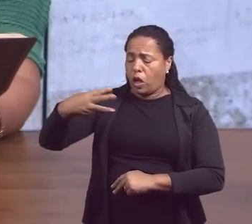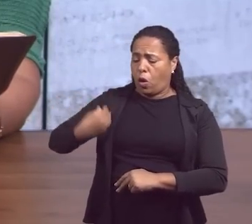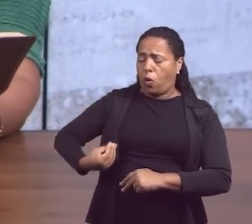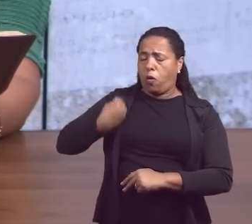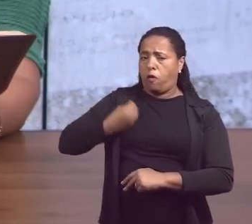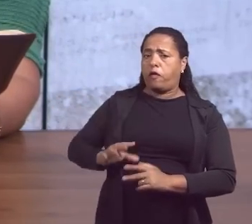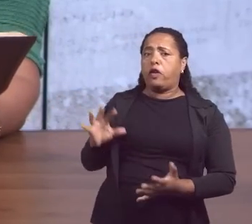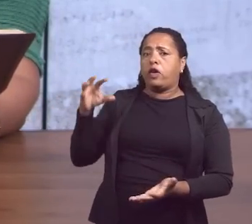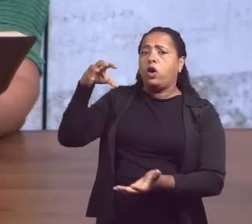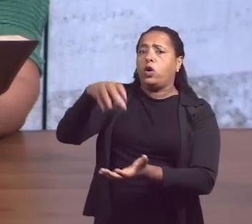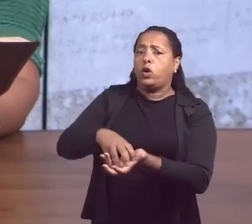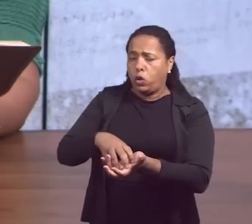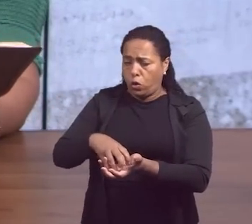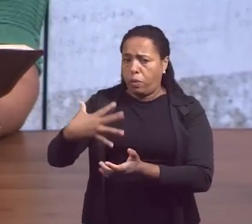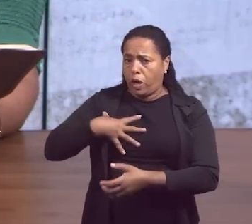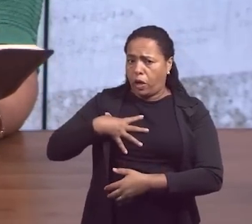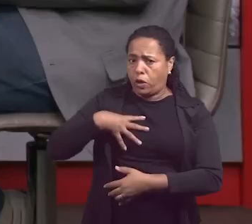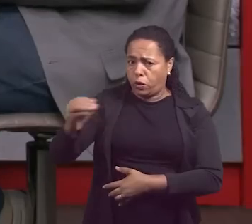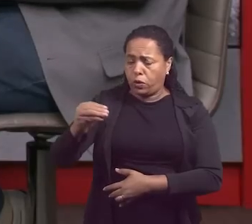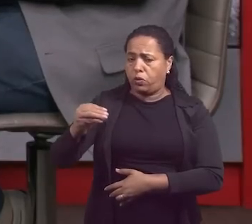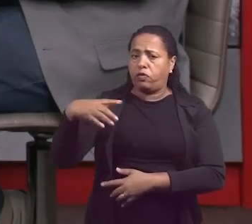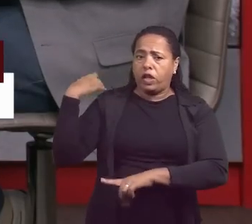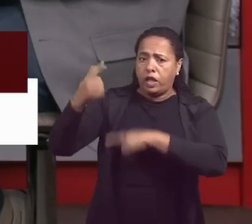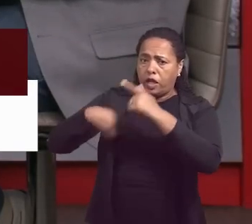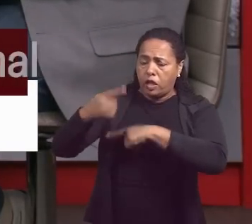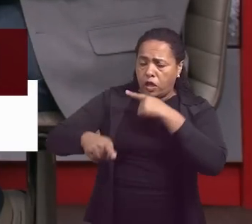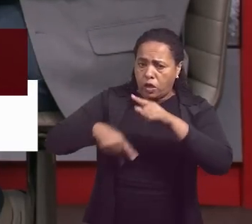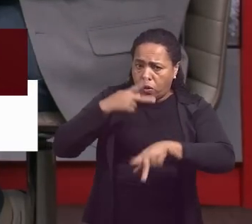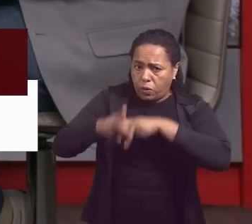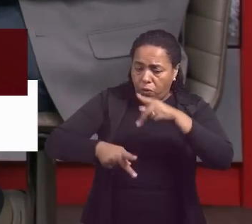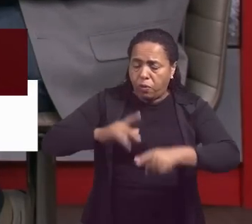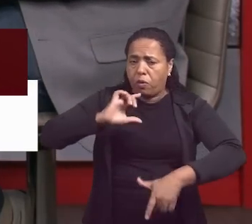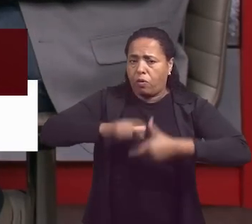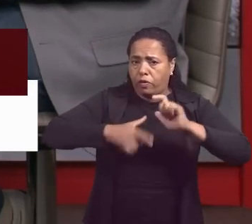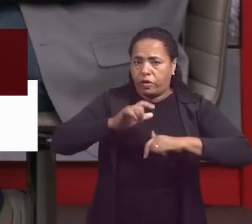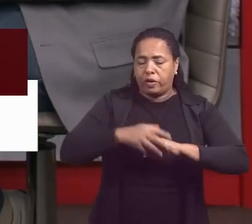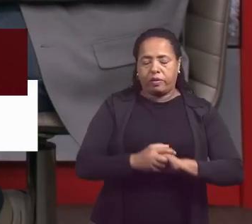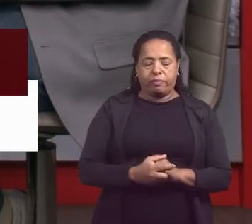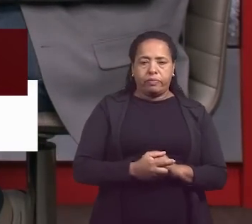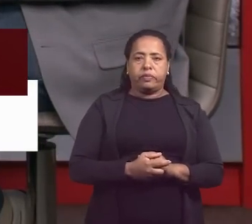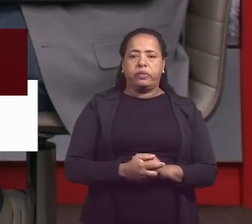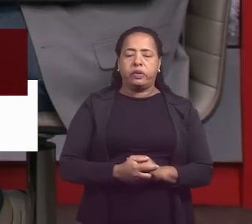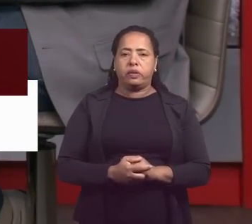no meio dos filhos de Israel. Encerramos aqui, pastor, o capítulo